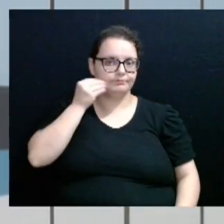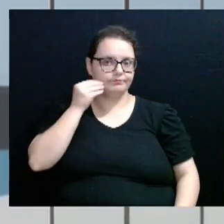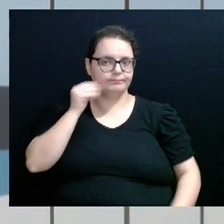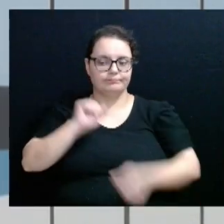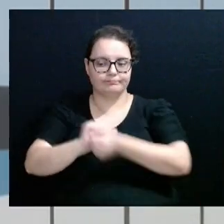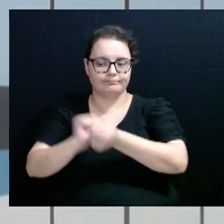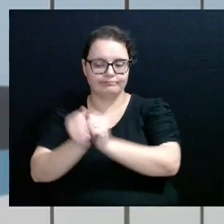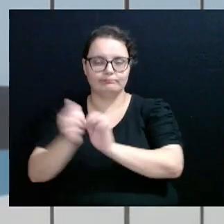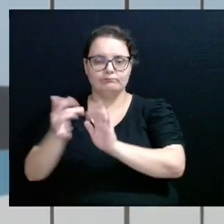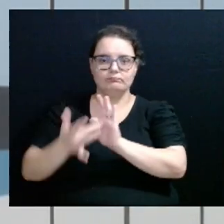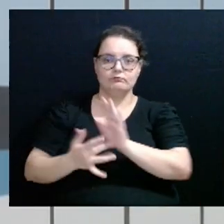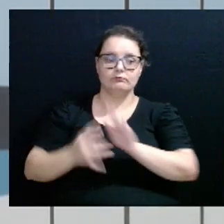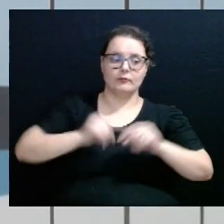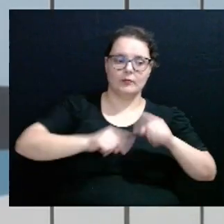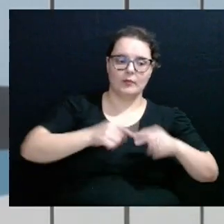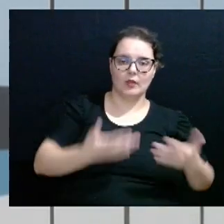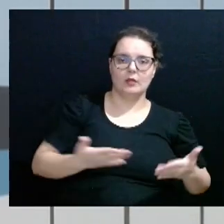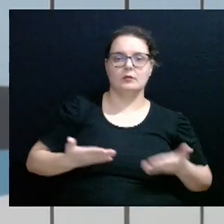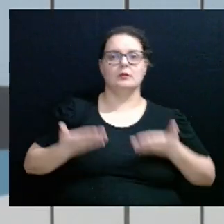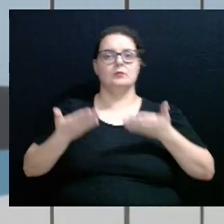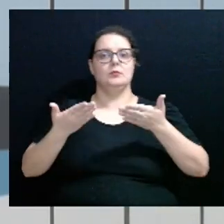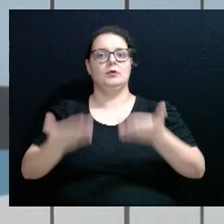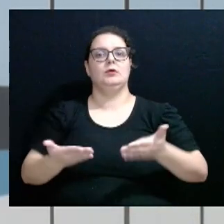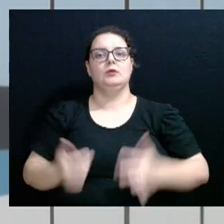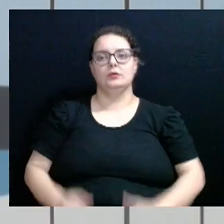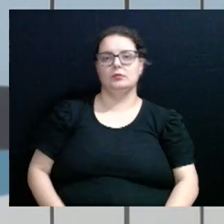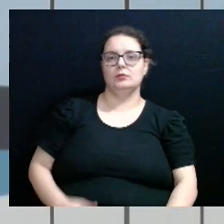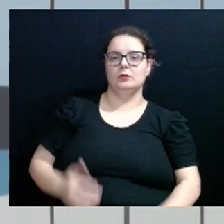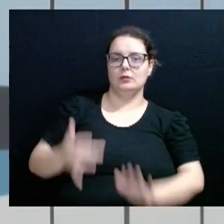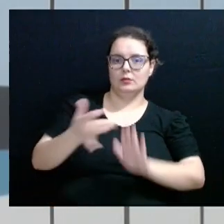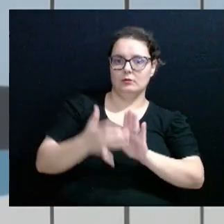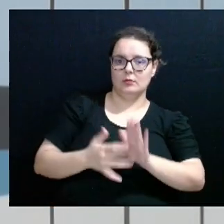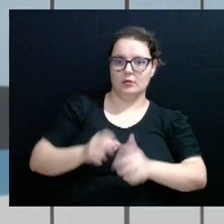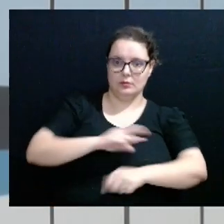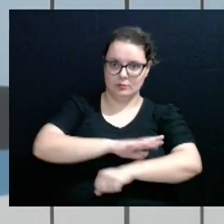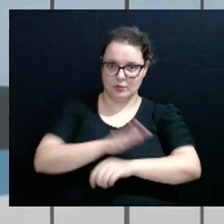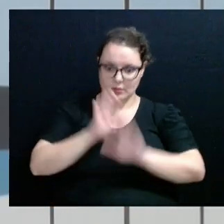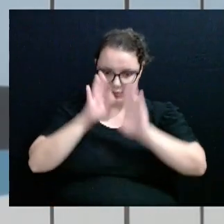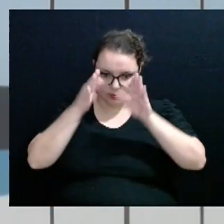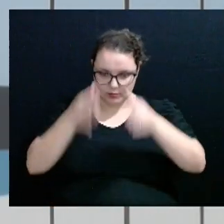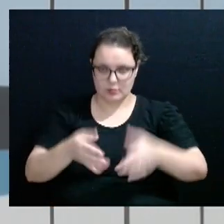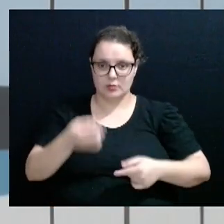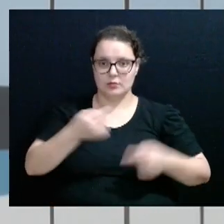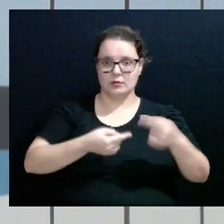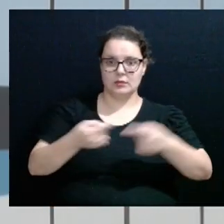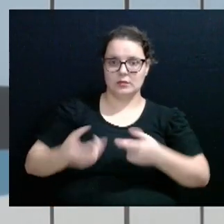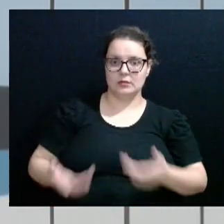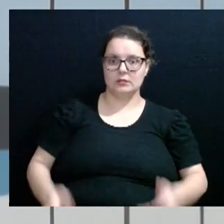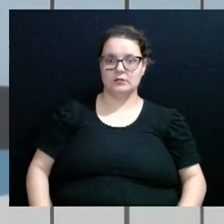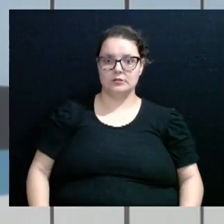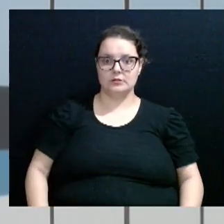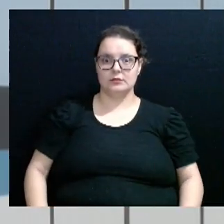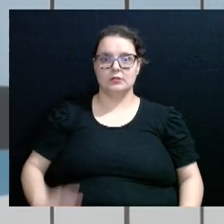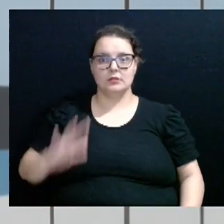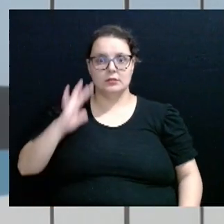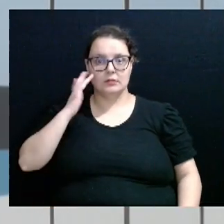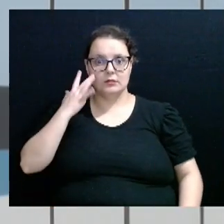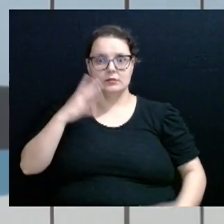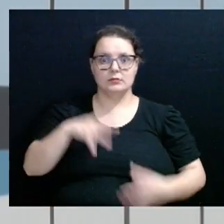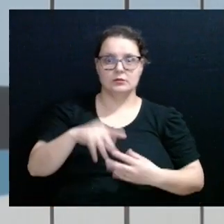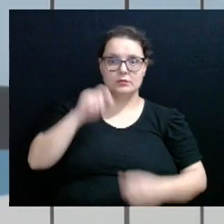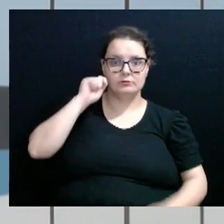que trouxesse a pauta racial como centro do debate. Então eu acho que a Alma Preta ela